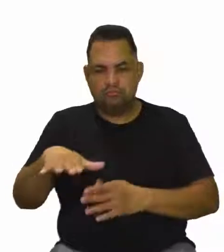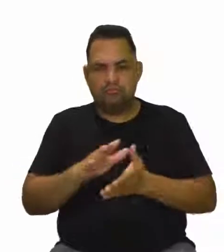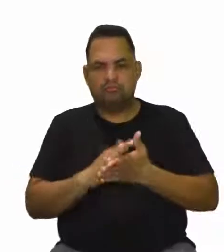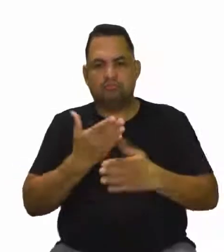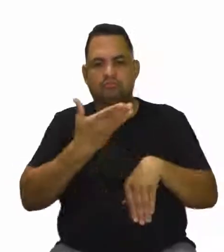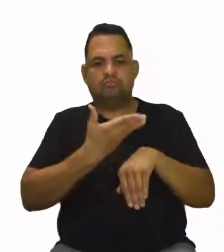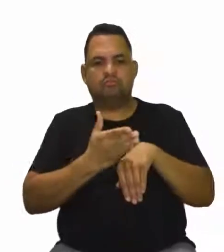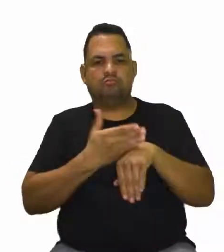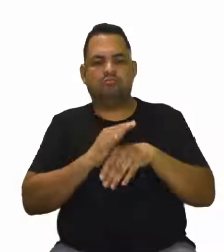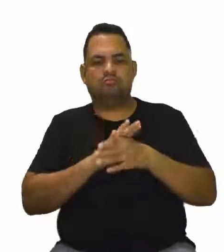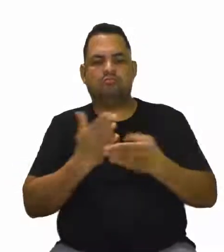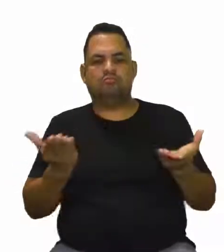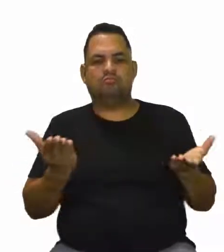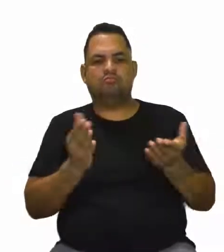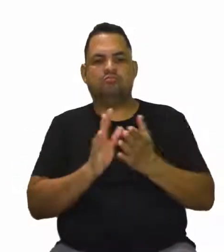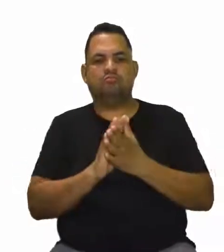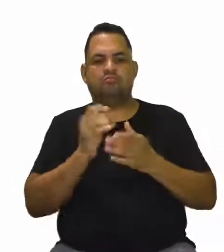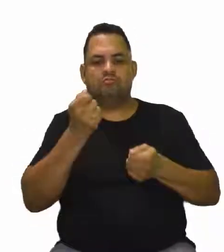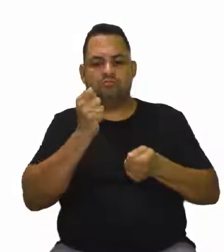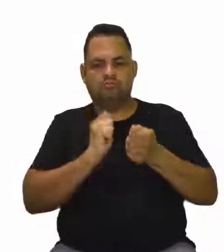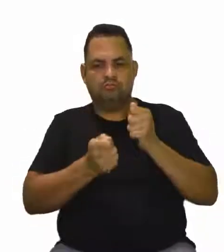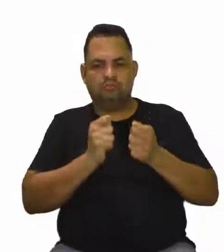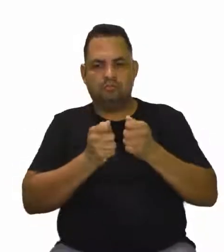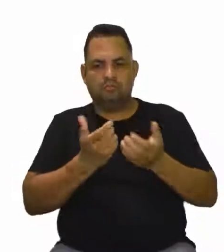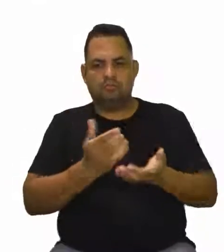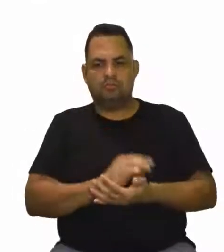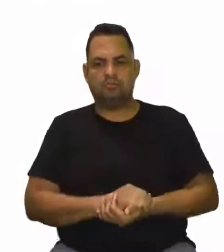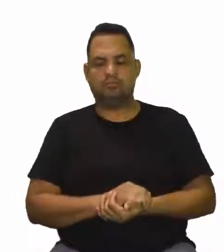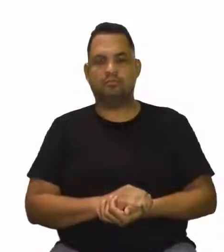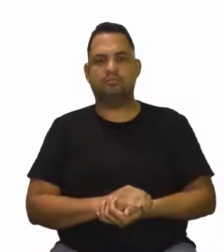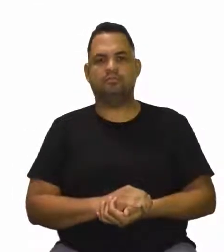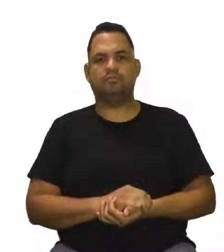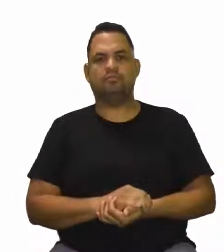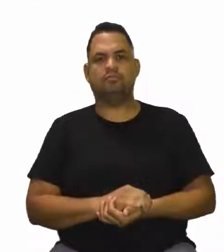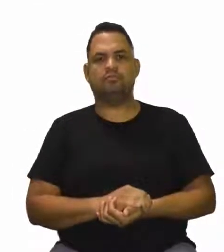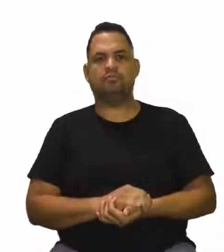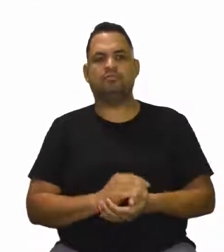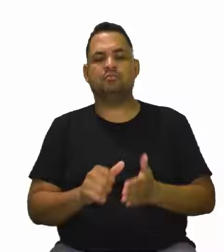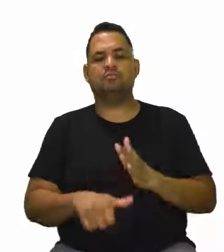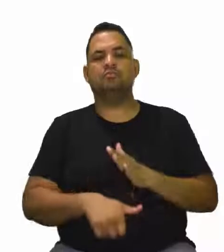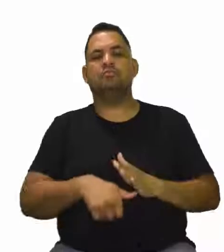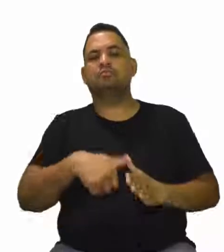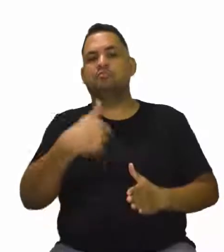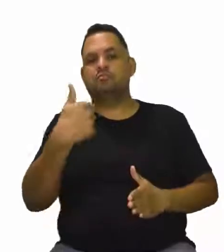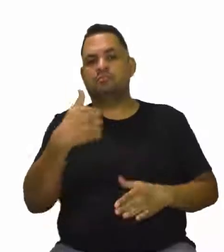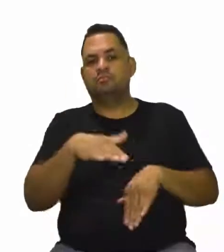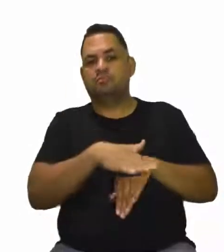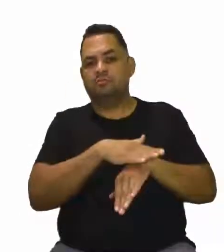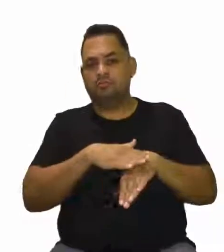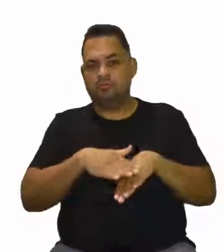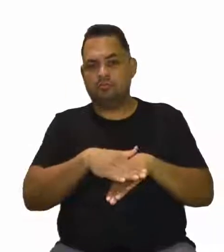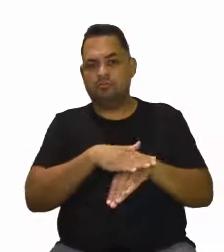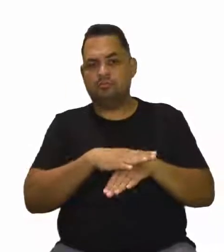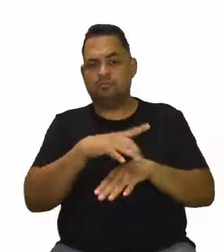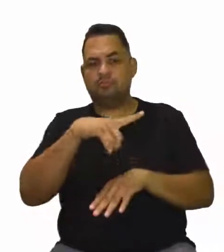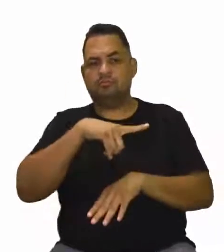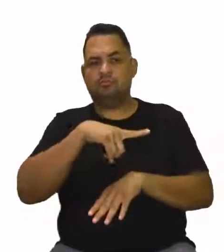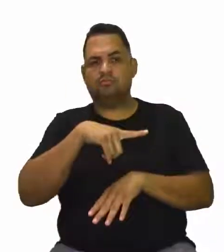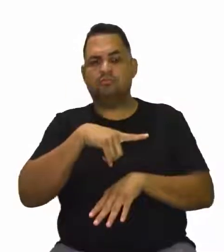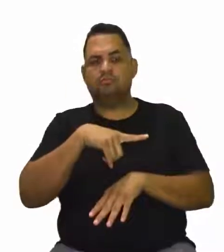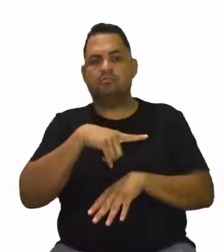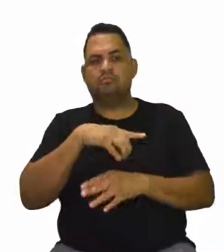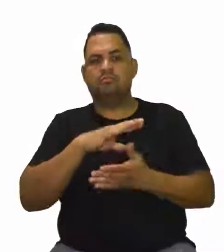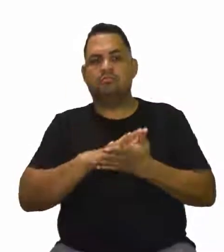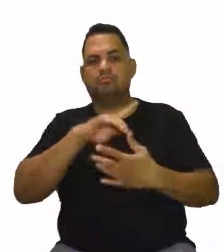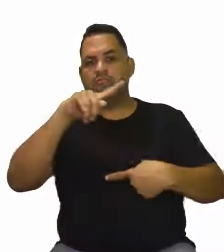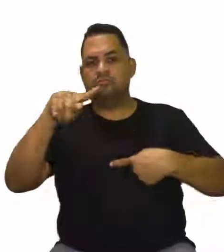para a prática do treinamento funcional. Vamos seguir. Primeiro momento de conversa aqui, nós temos